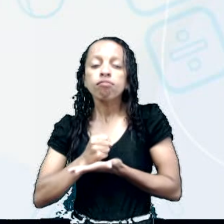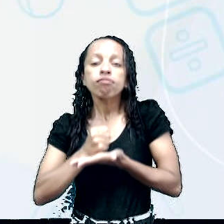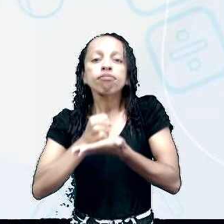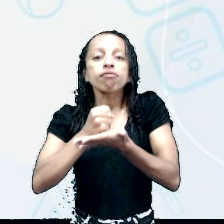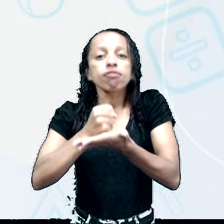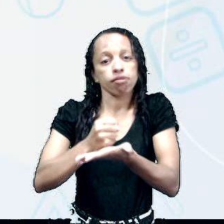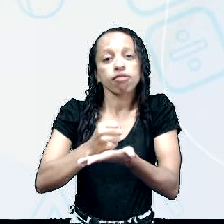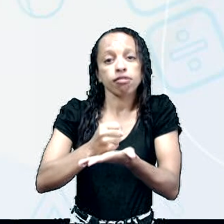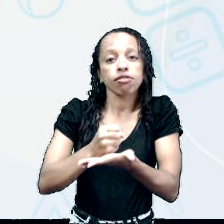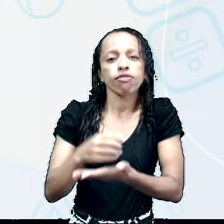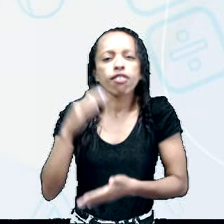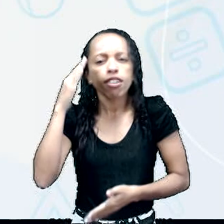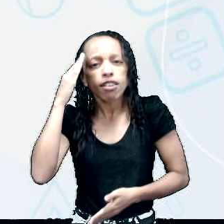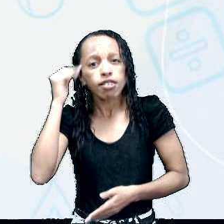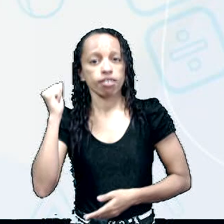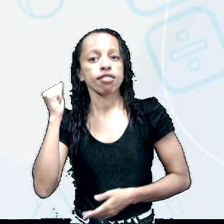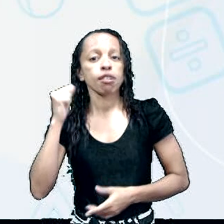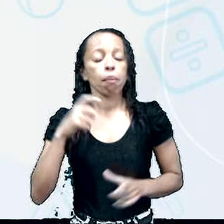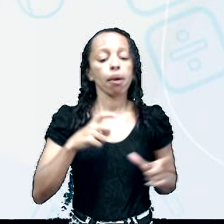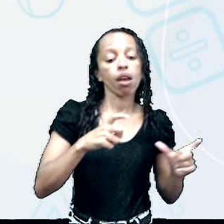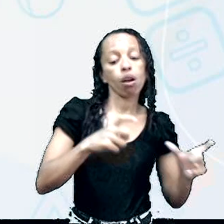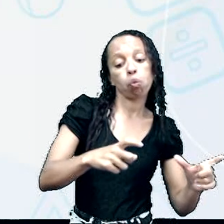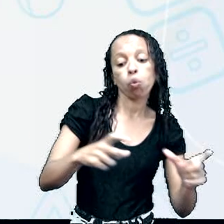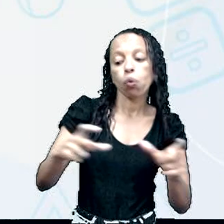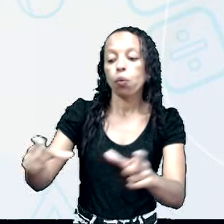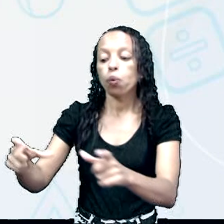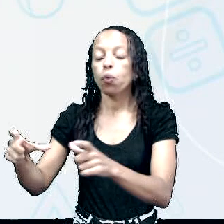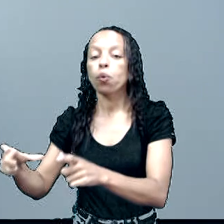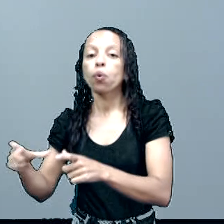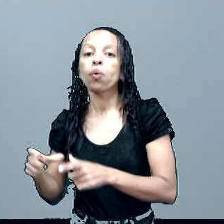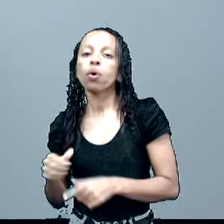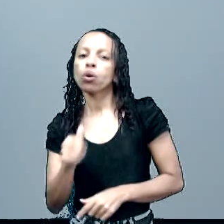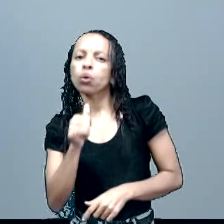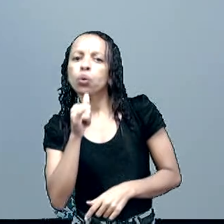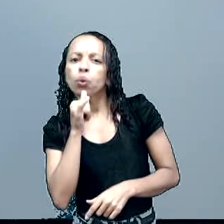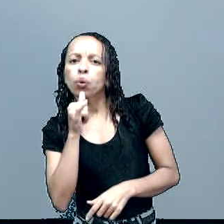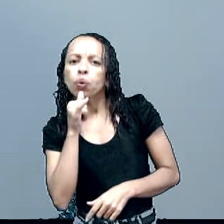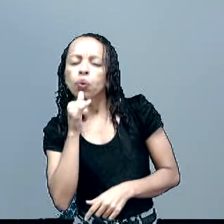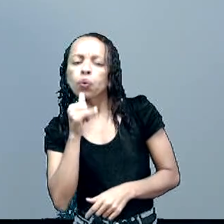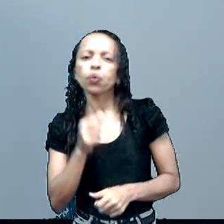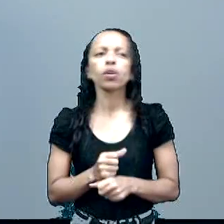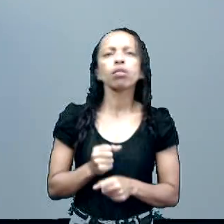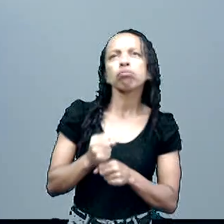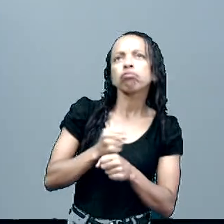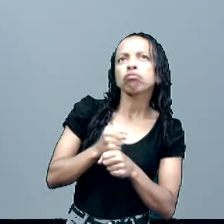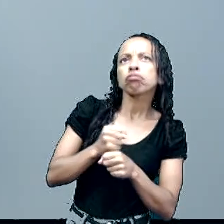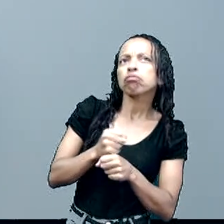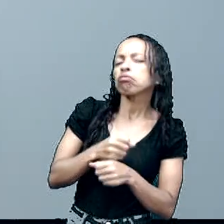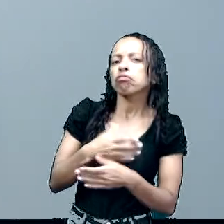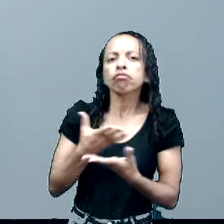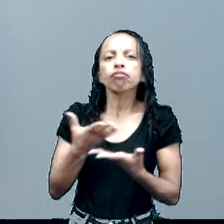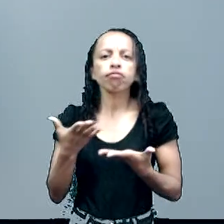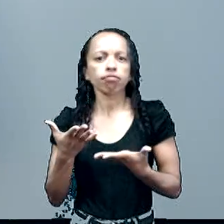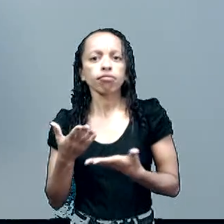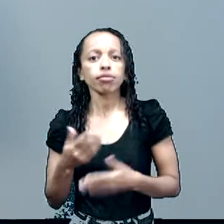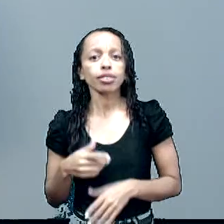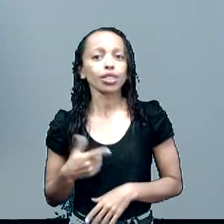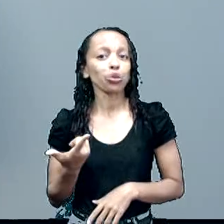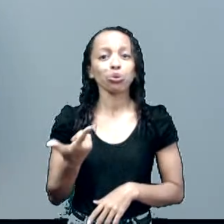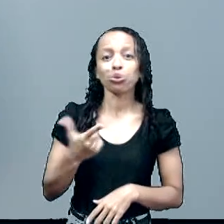ele a saber aonde tava a saber por exemplo qual época do ano era porque não existe a tecnologia